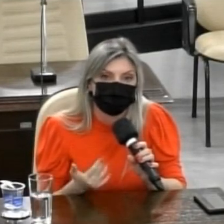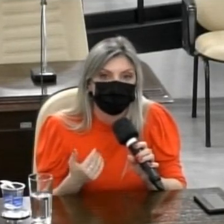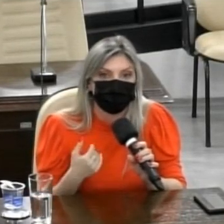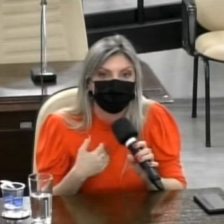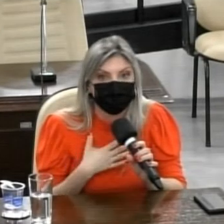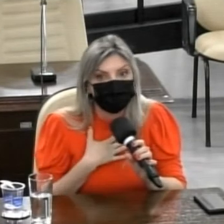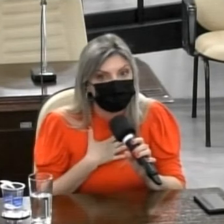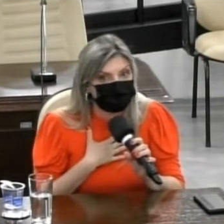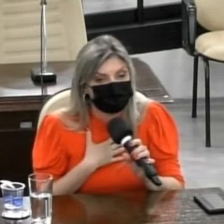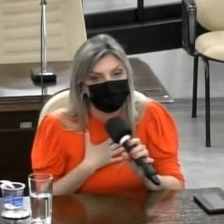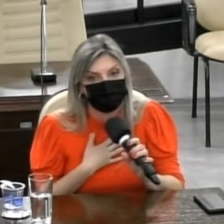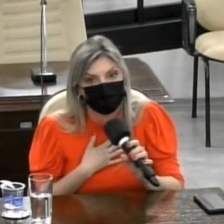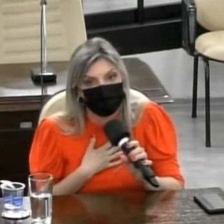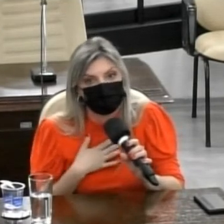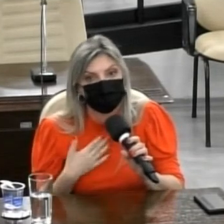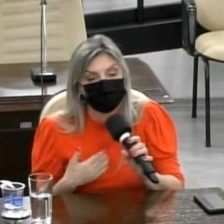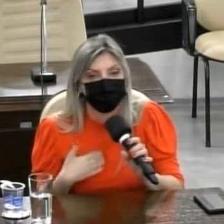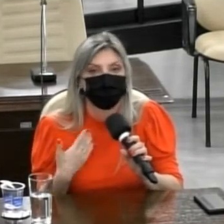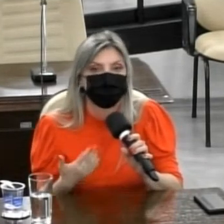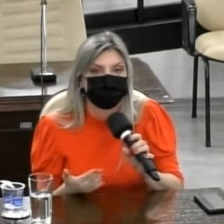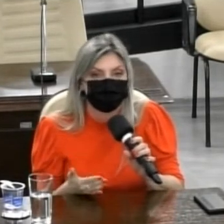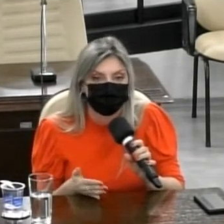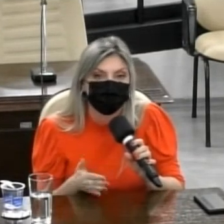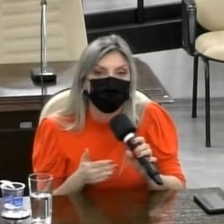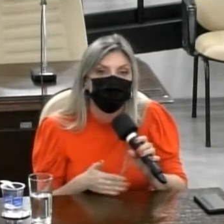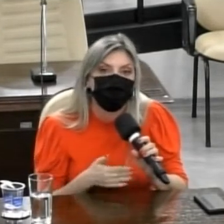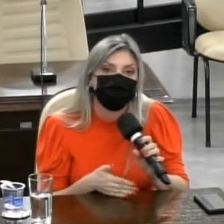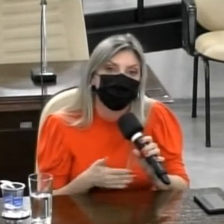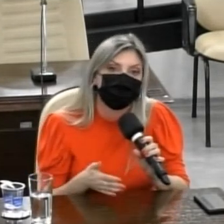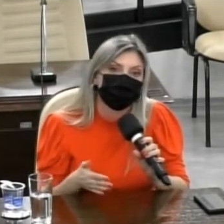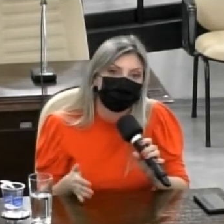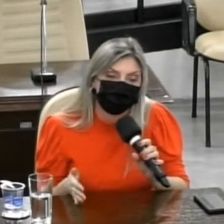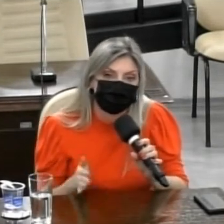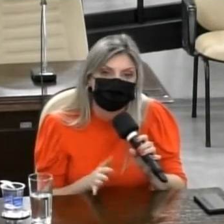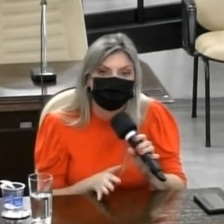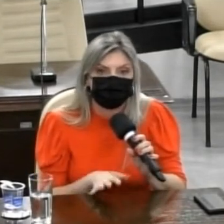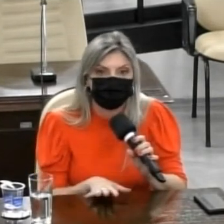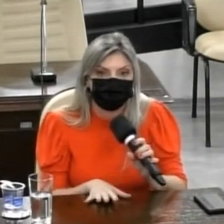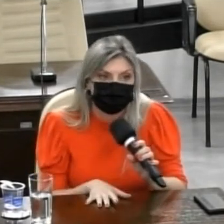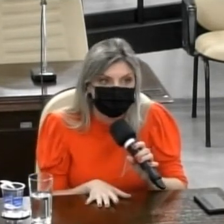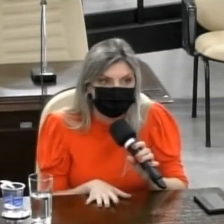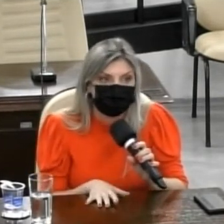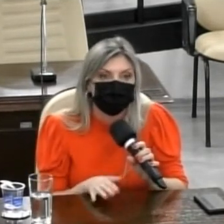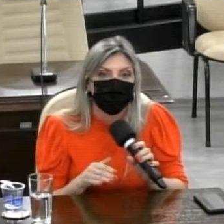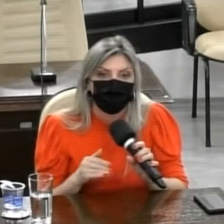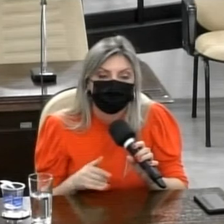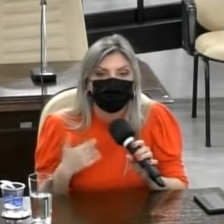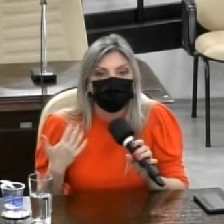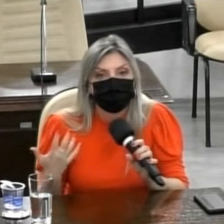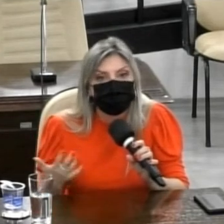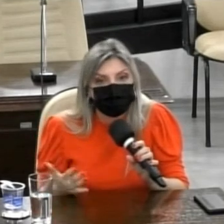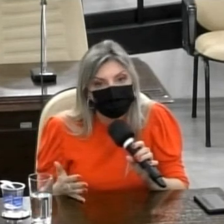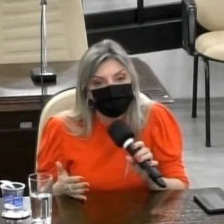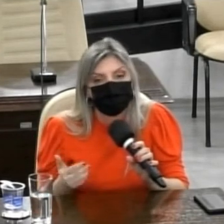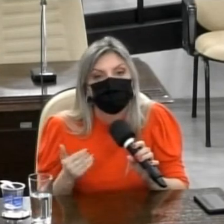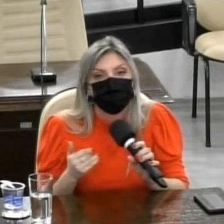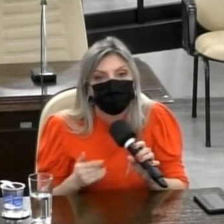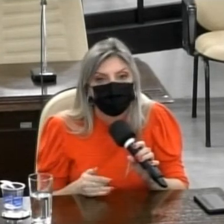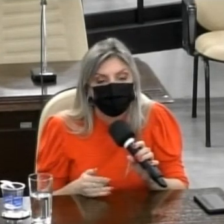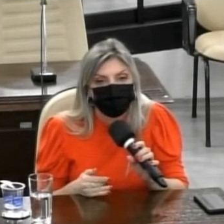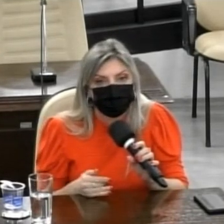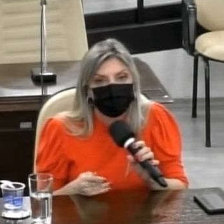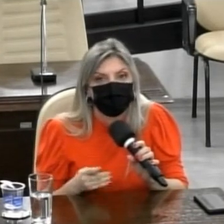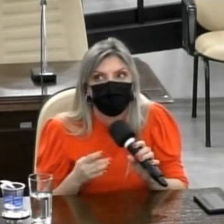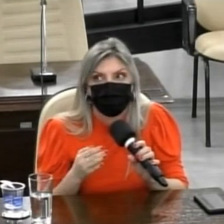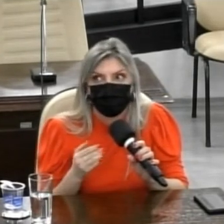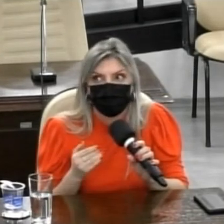serviços. Eu sei que pela vigilância epidemiológica não teve uma iniciativa ou uma recomendação que se fizesse os testes. Eu sei que em alguns grupos